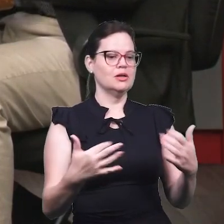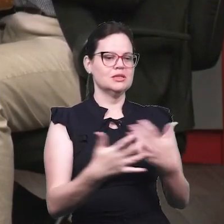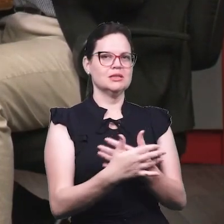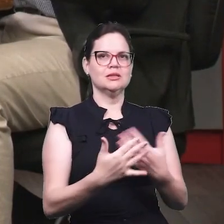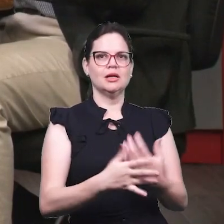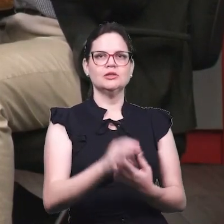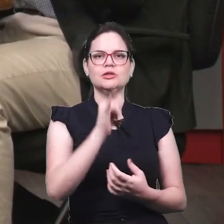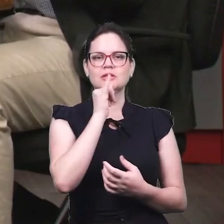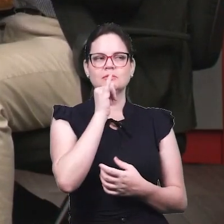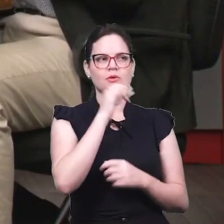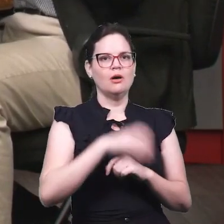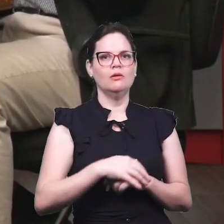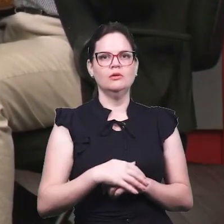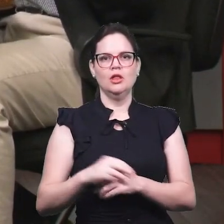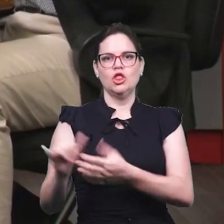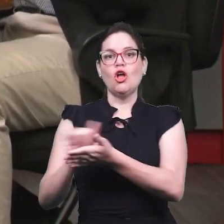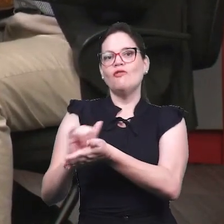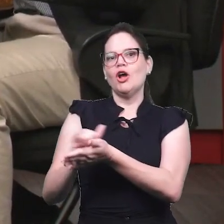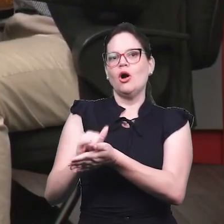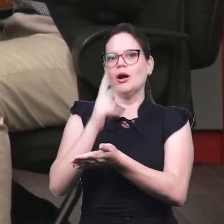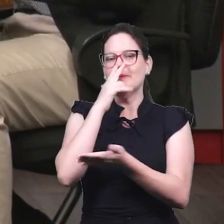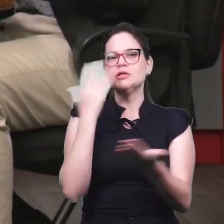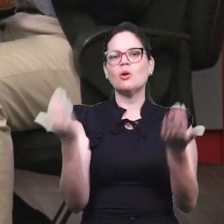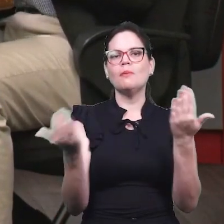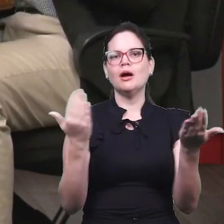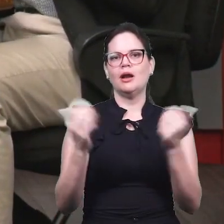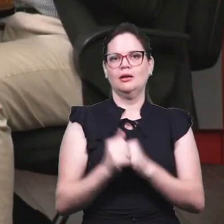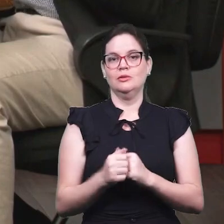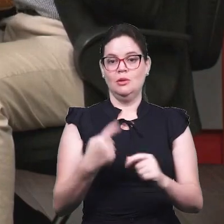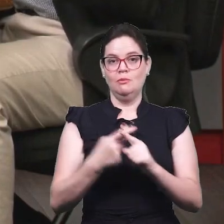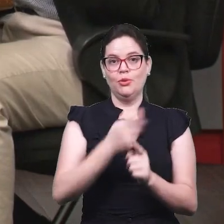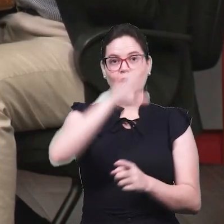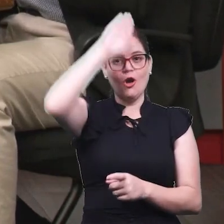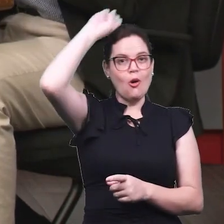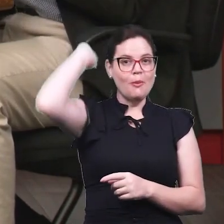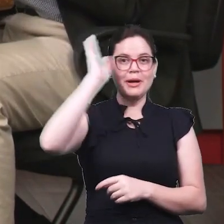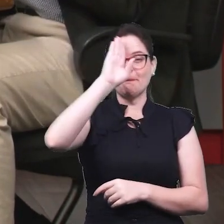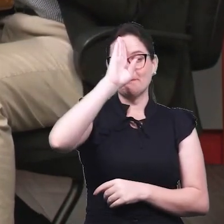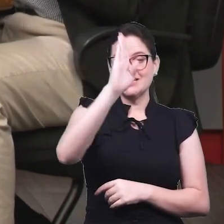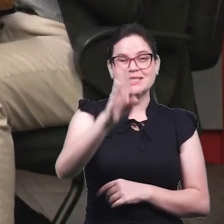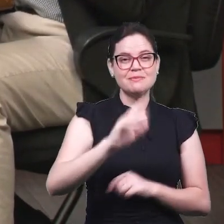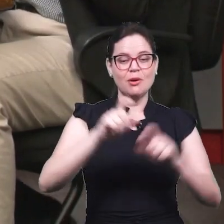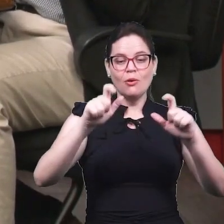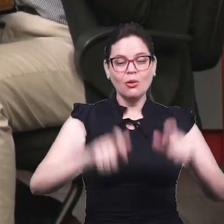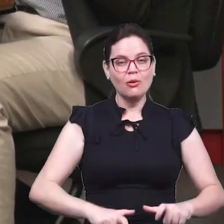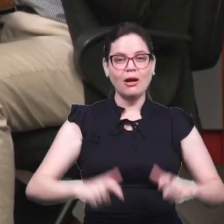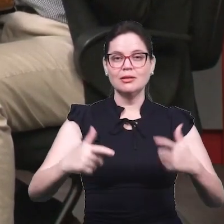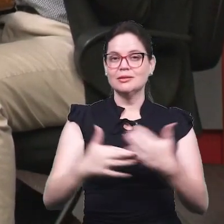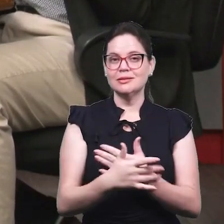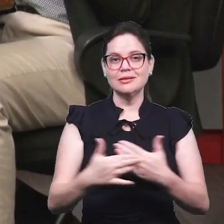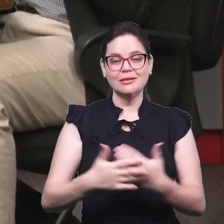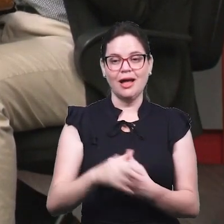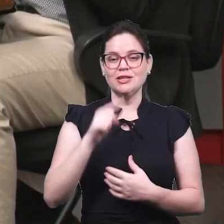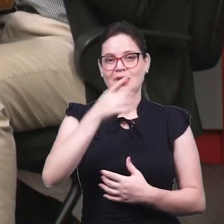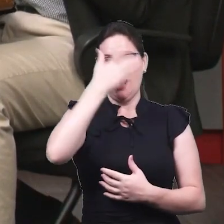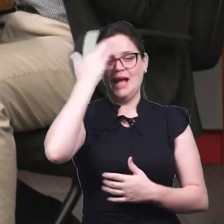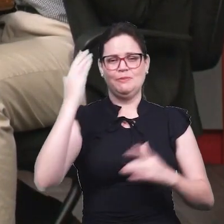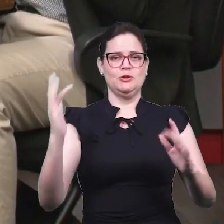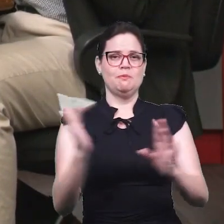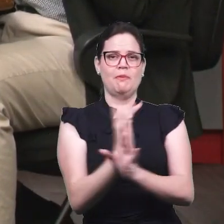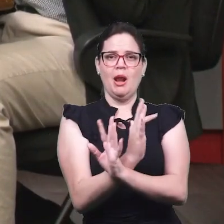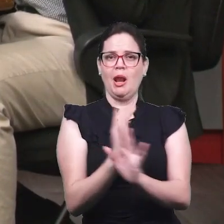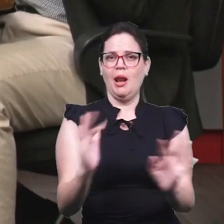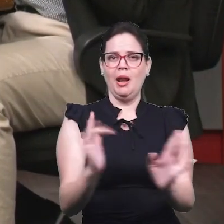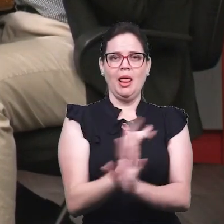como, vamos exemplificar, como Nova York hoje, né? Era o centro mundial. A estimativa histórica é